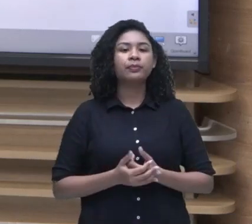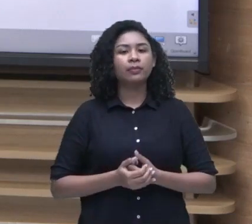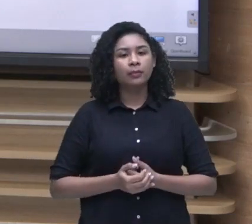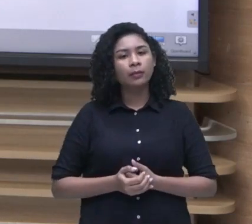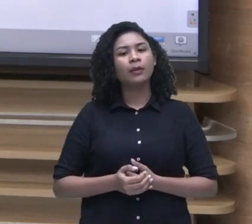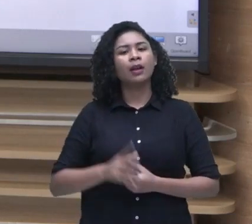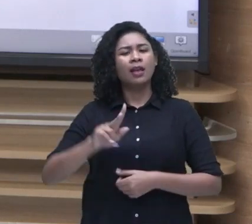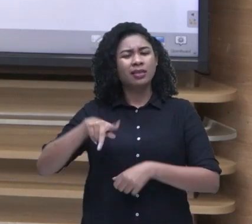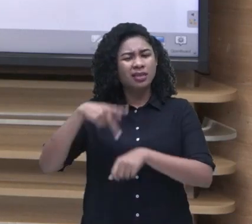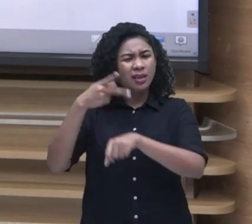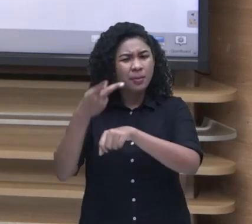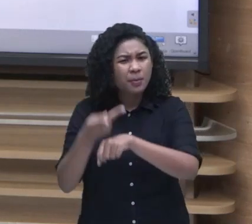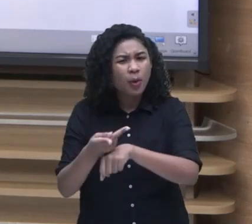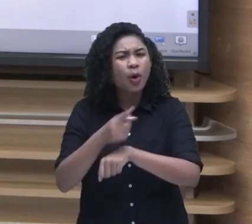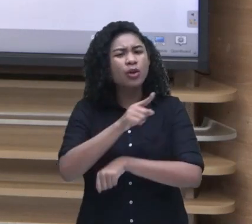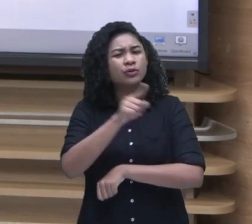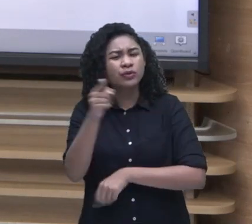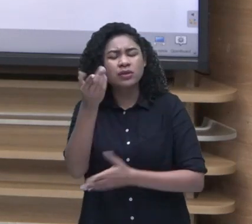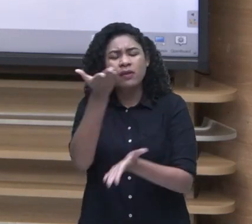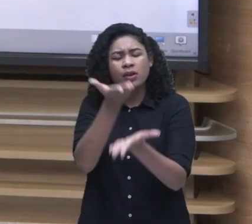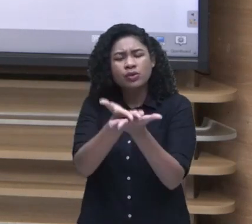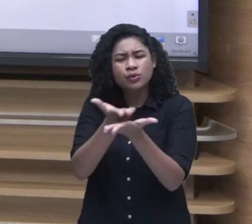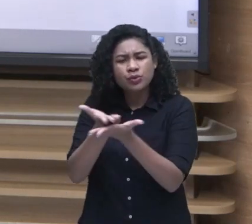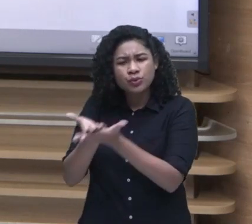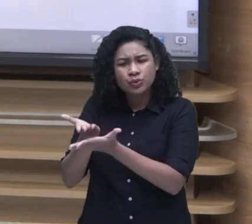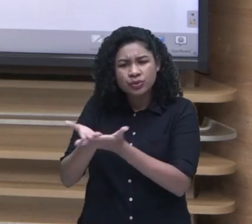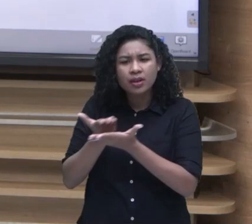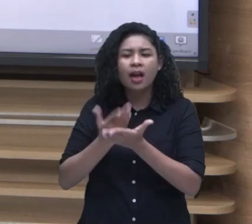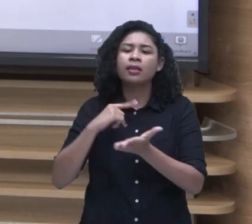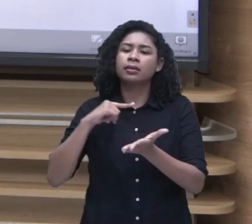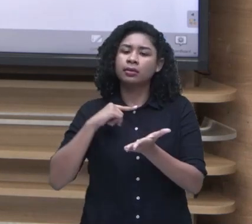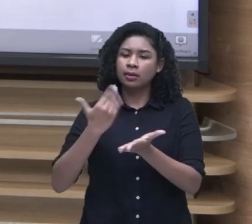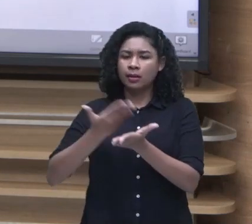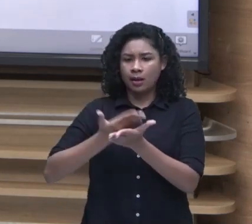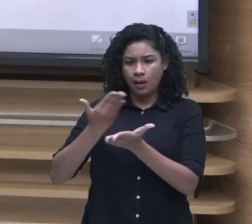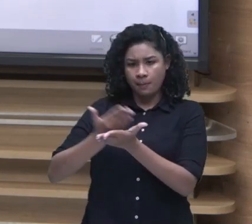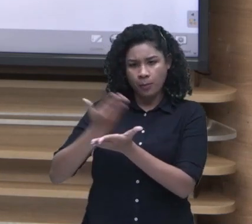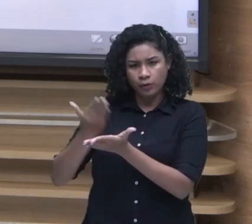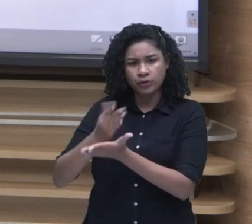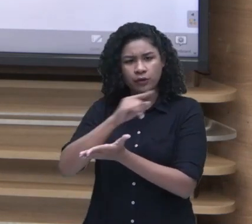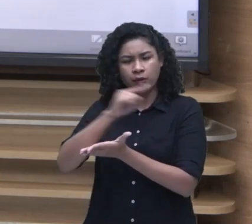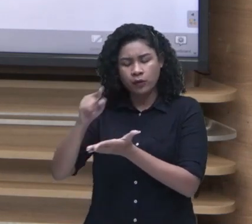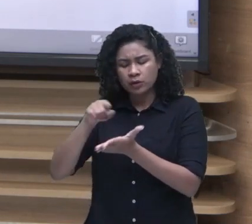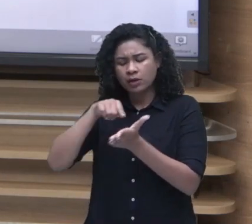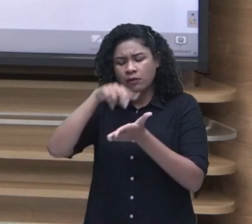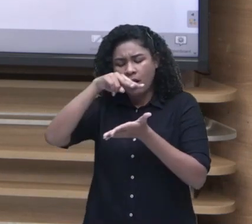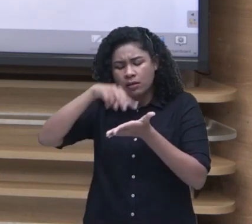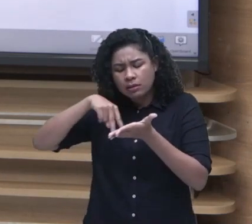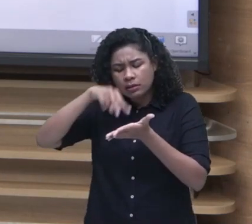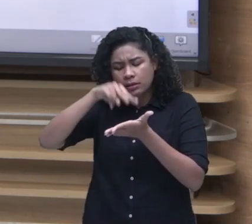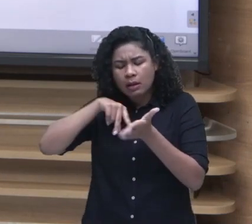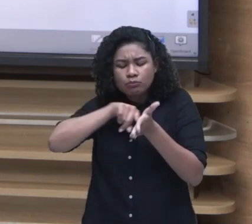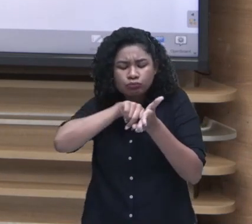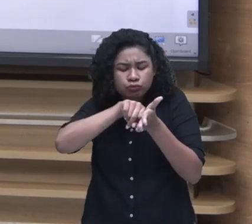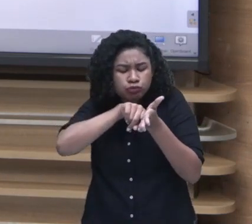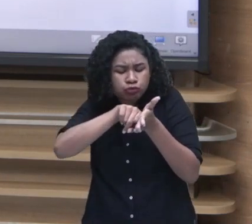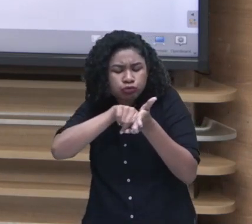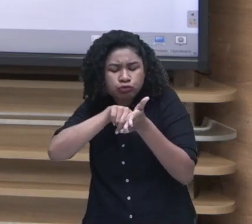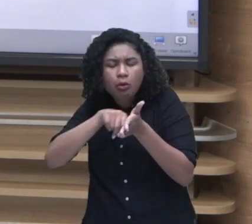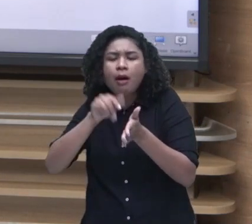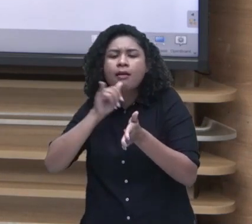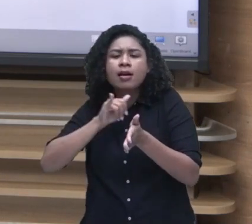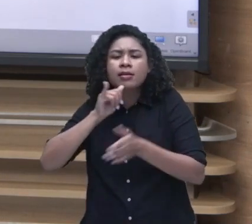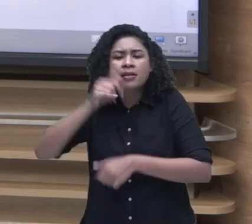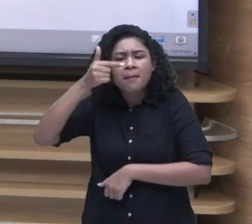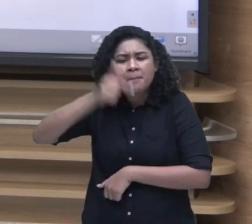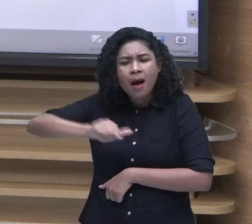você vai, né, estudar lá na apostila, procurar mais exemplos e vai